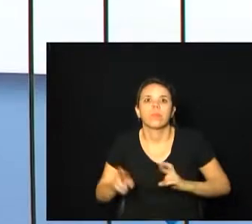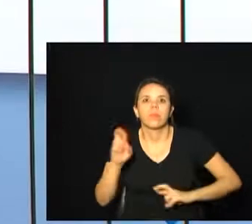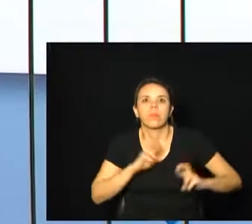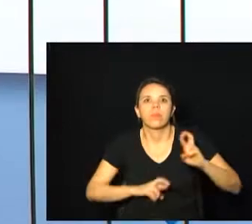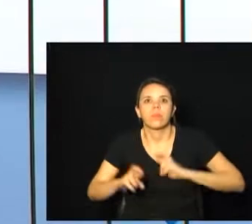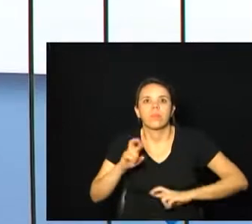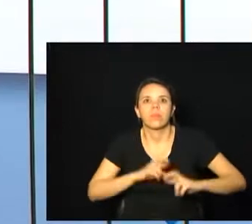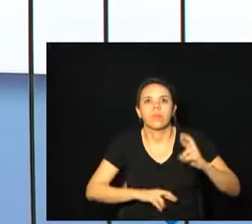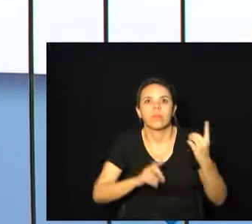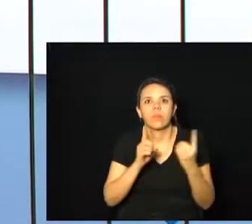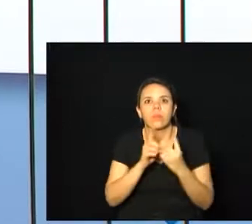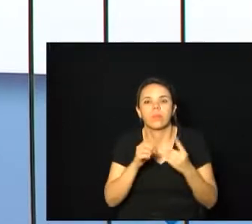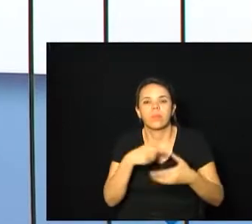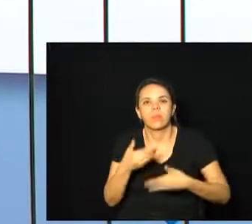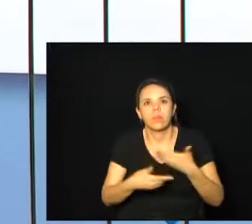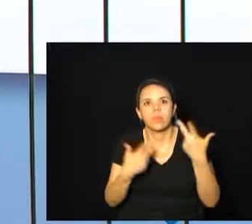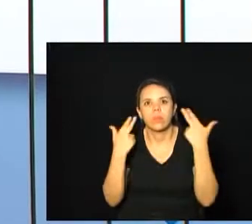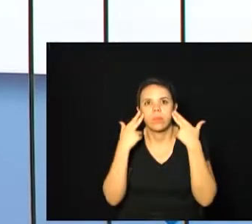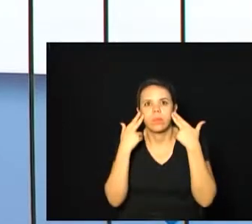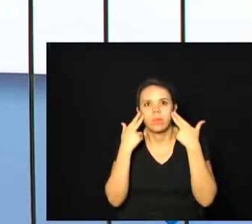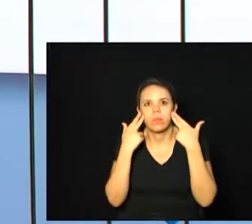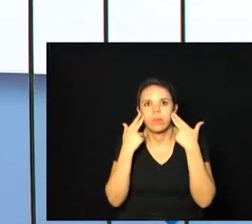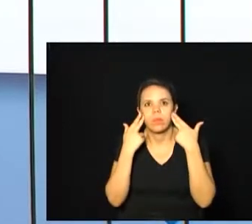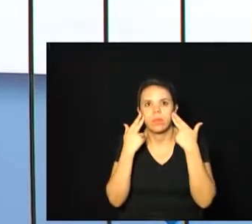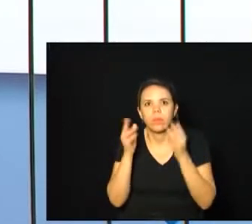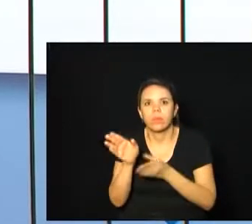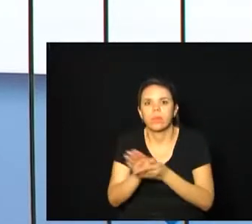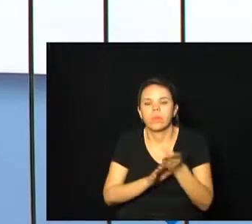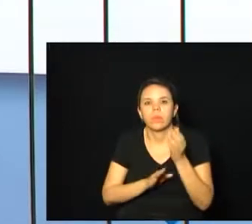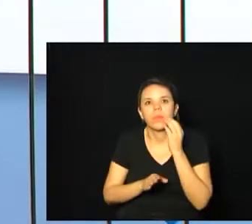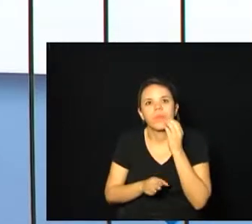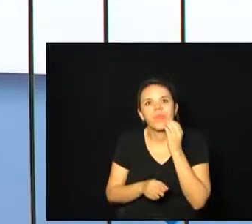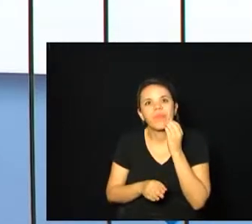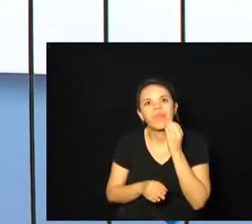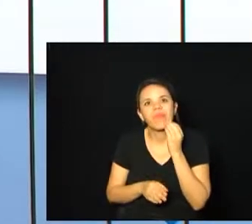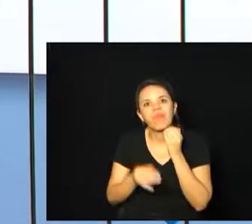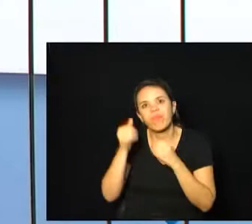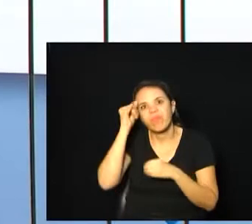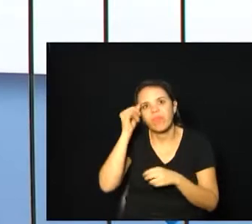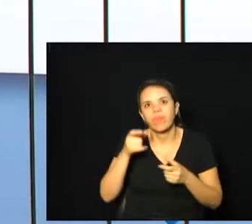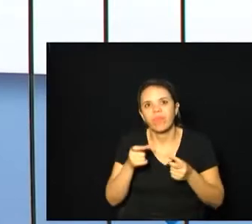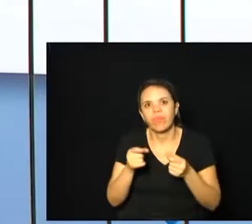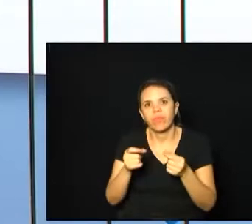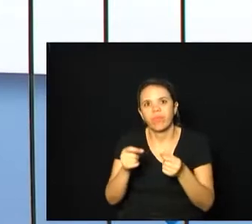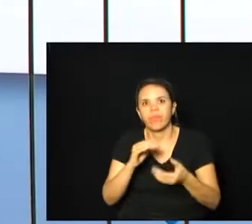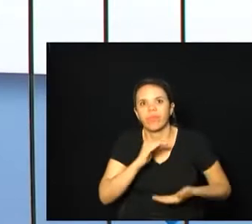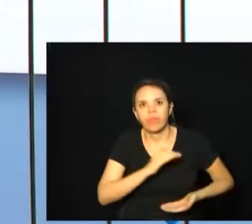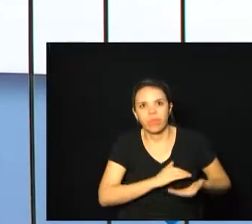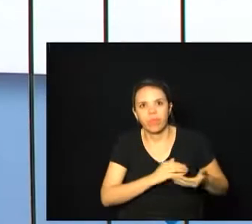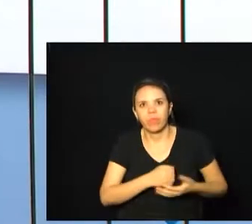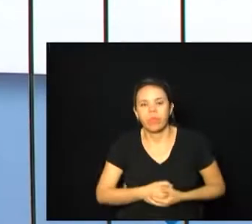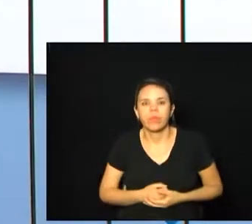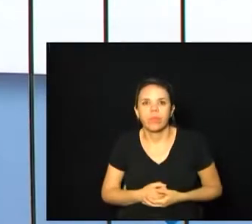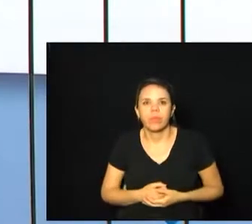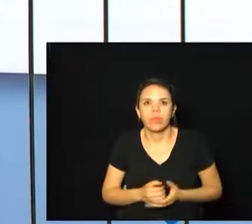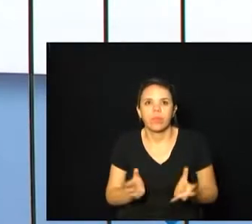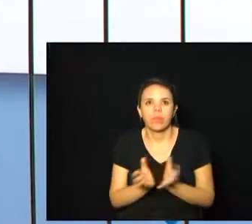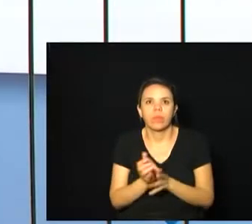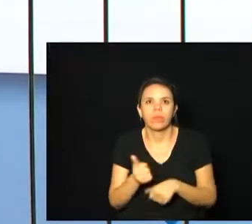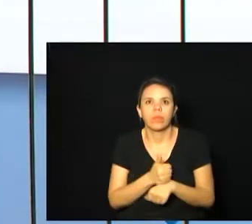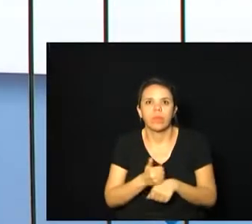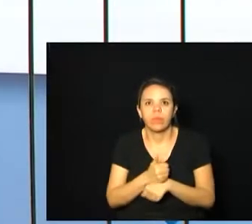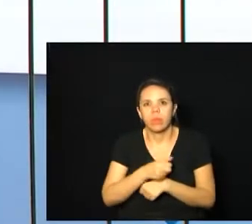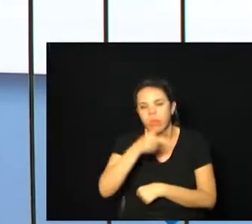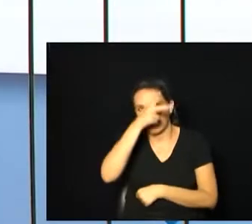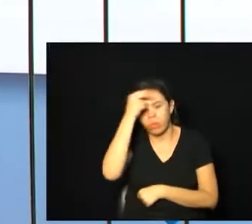e atendimentos de rotina com orientações também para a prevenção do câncer de mama. Uma equipe da